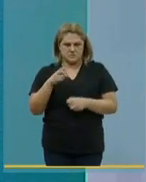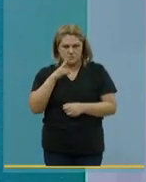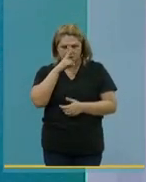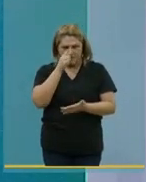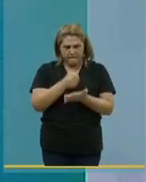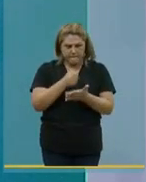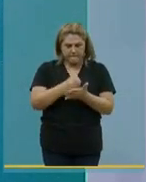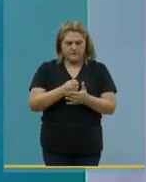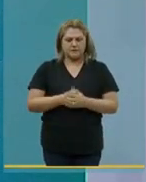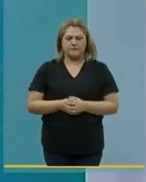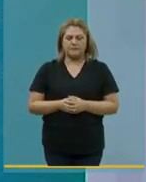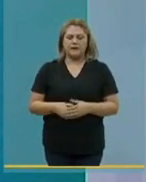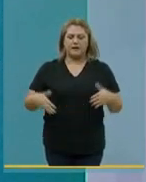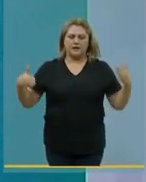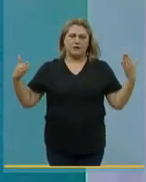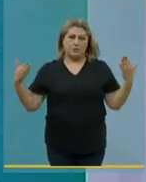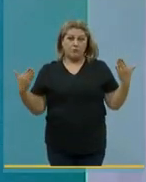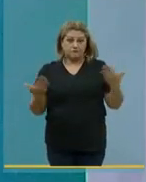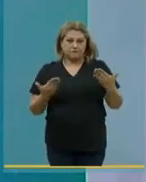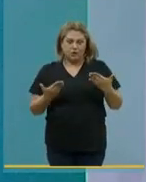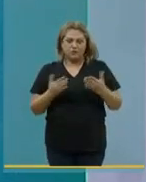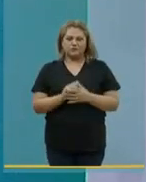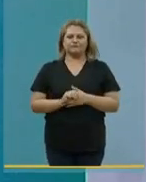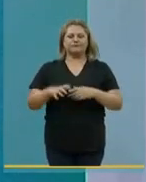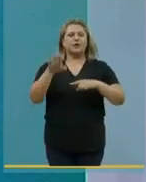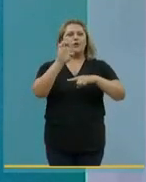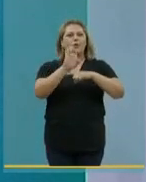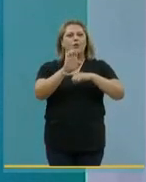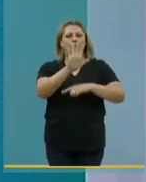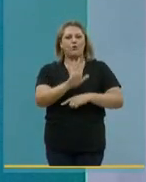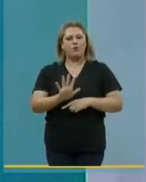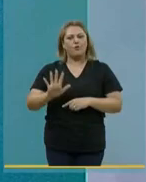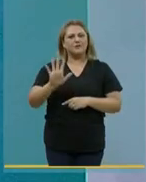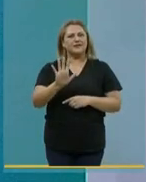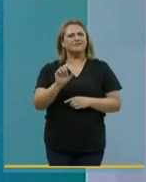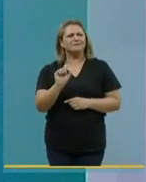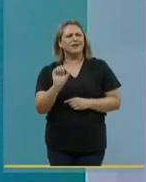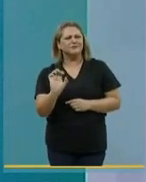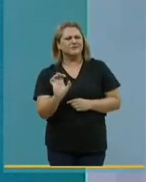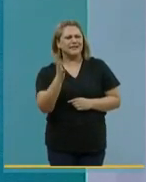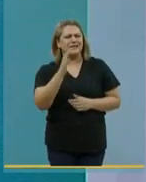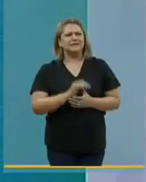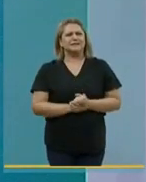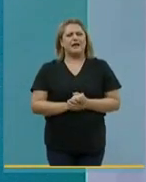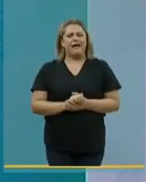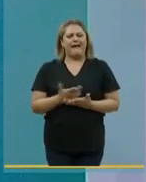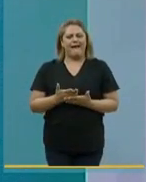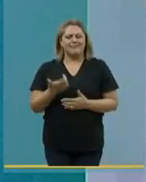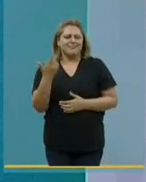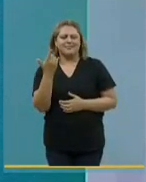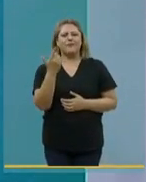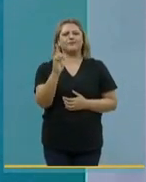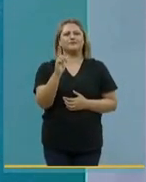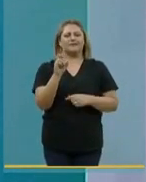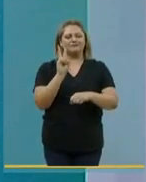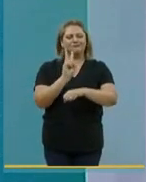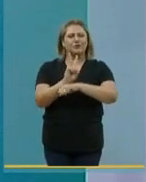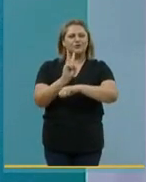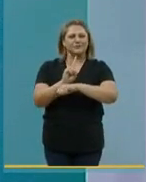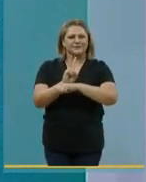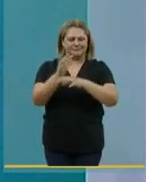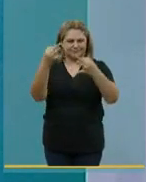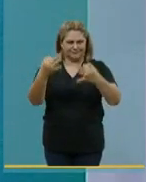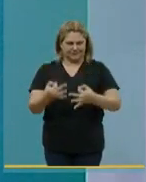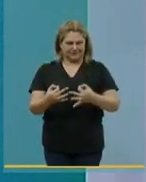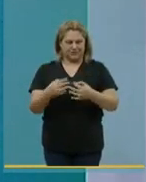segurança hoje cada imagem originariamente os estados e os estados não estão dando conta da situação é preciso